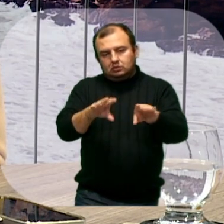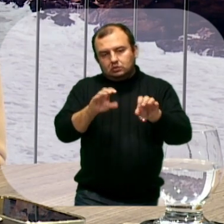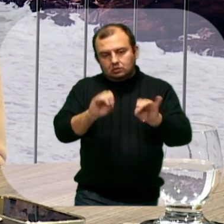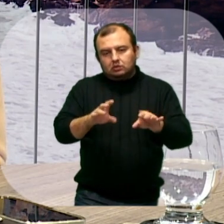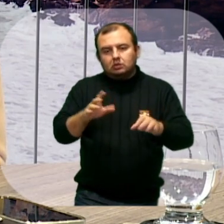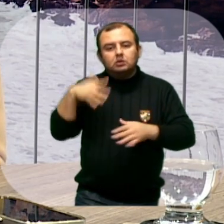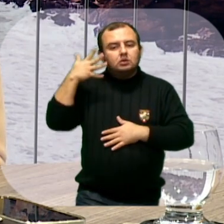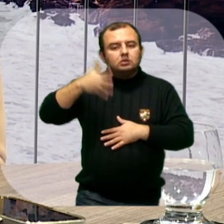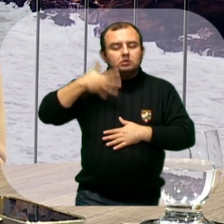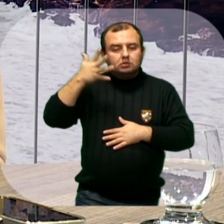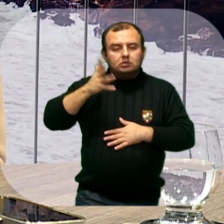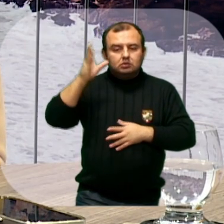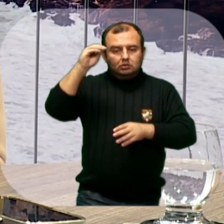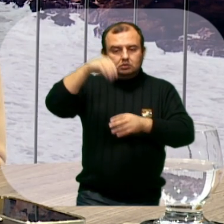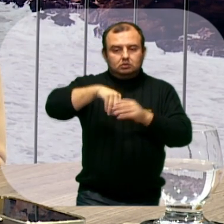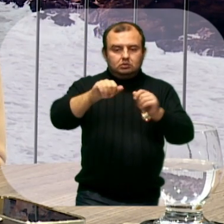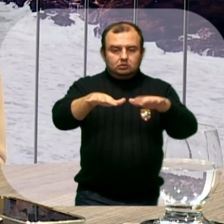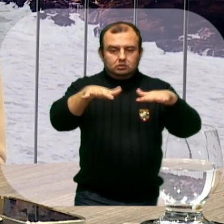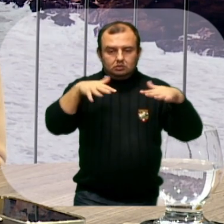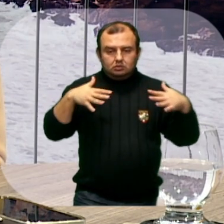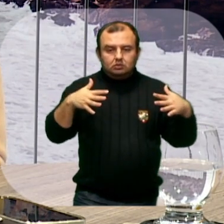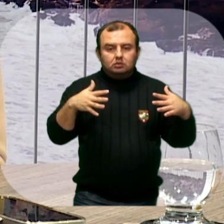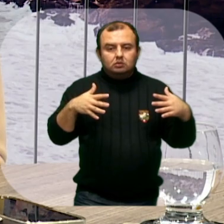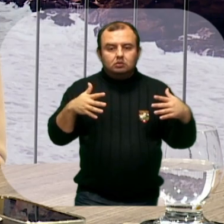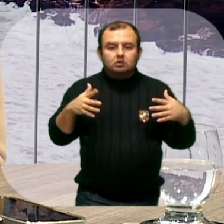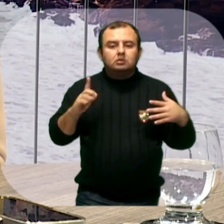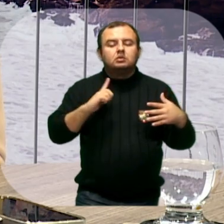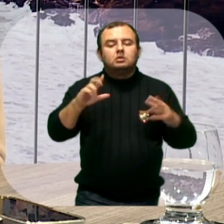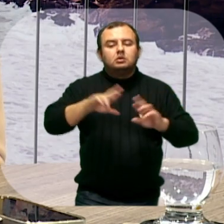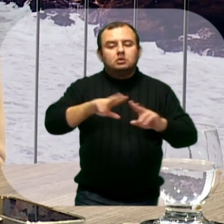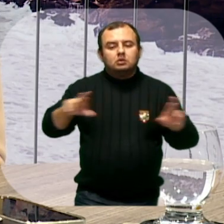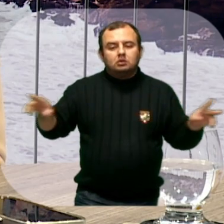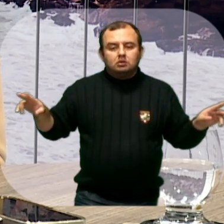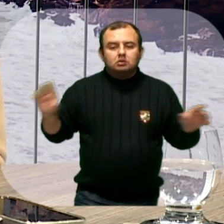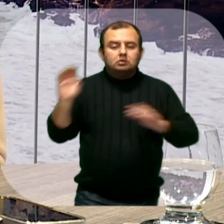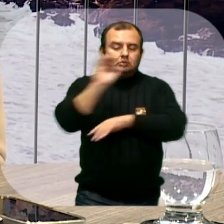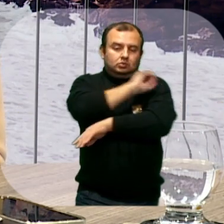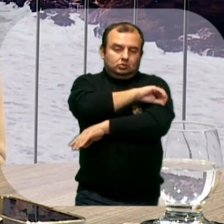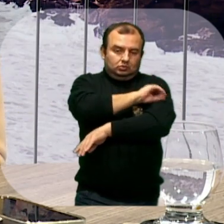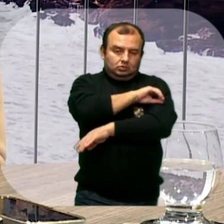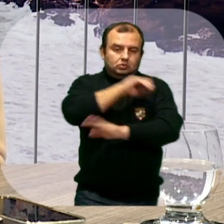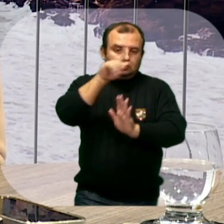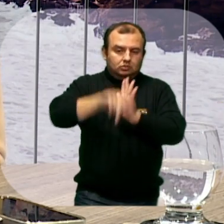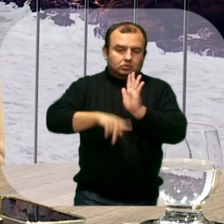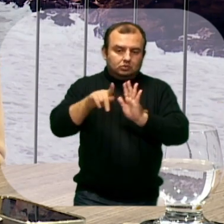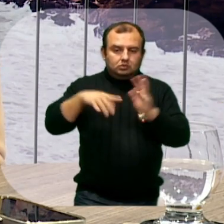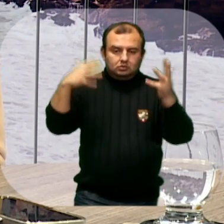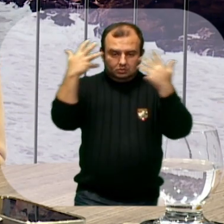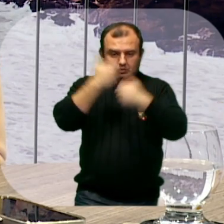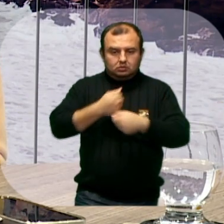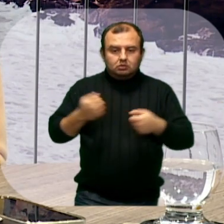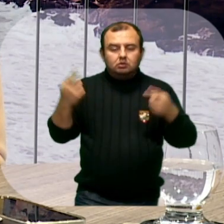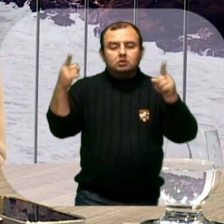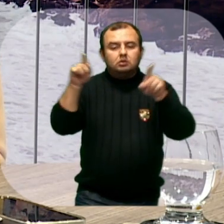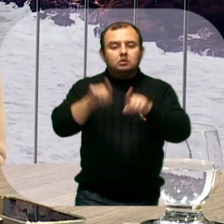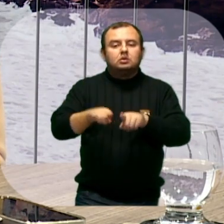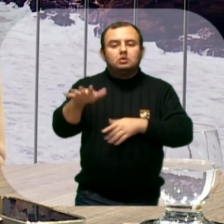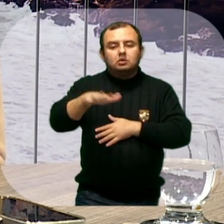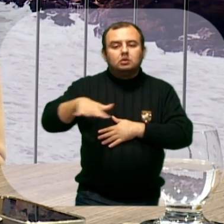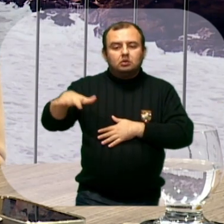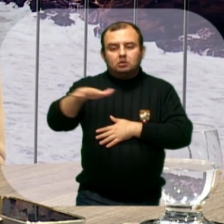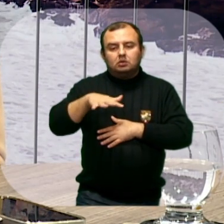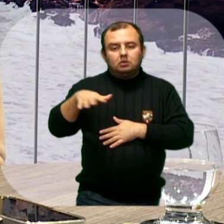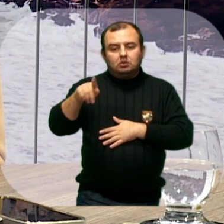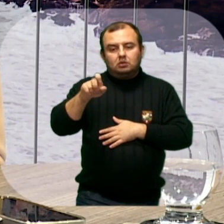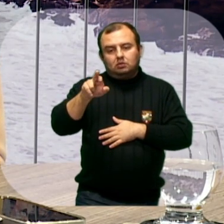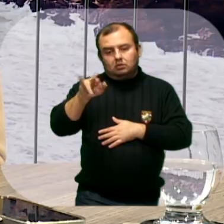com palestras lá no nosso auditório. Vamos ter várias oficinas, é um projeto lindo em parceria com o setor de